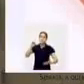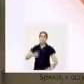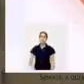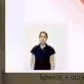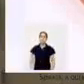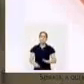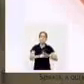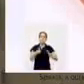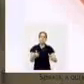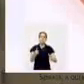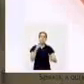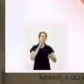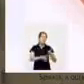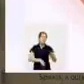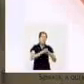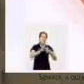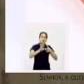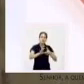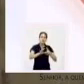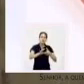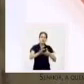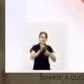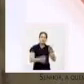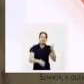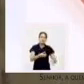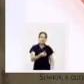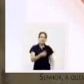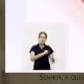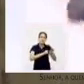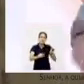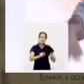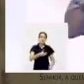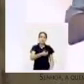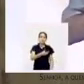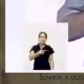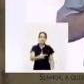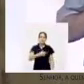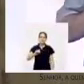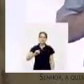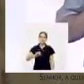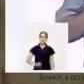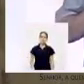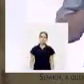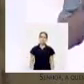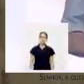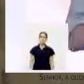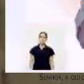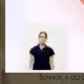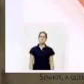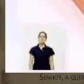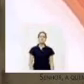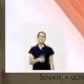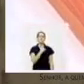Primeira carta aos Coríntios, capítulo 6, verso 20. Desde o 12 deve vir lendo.